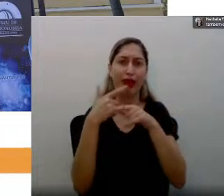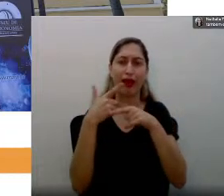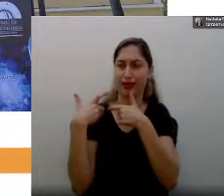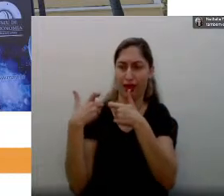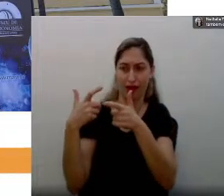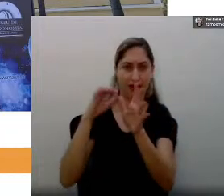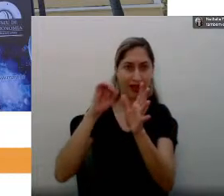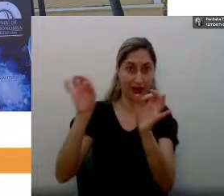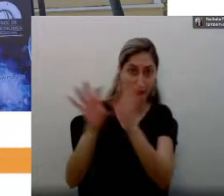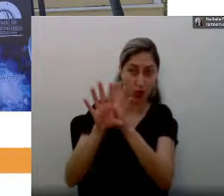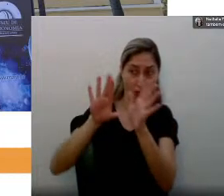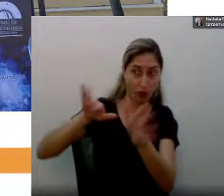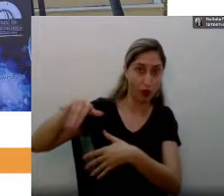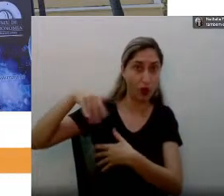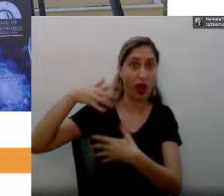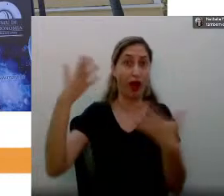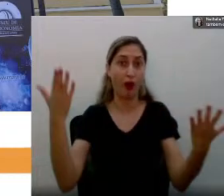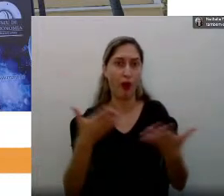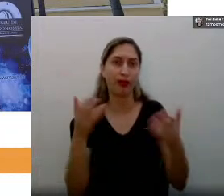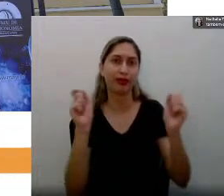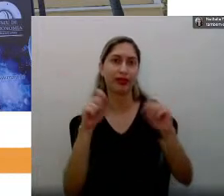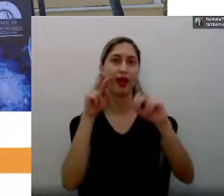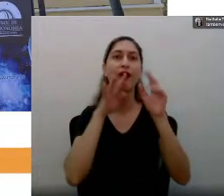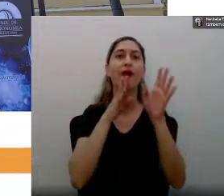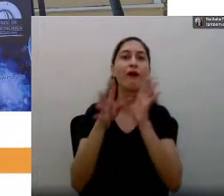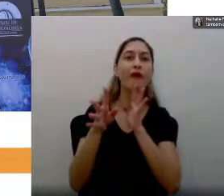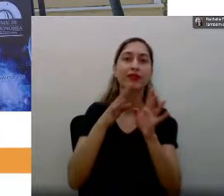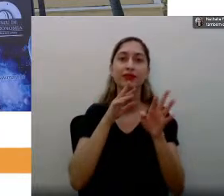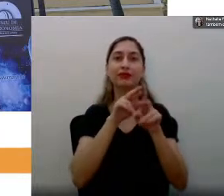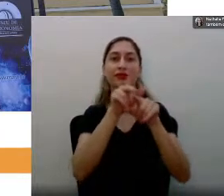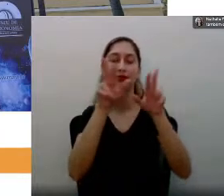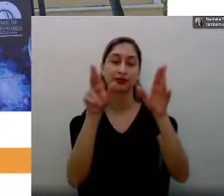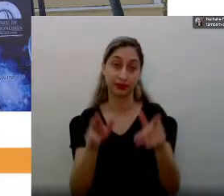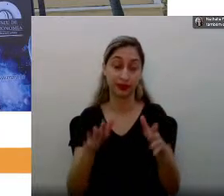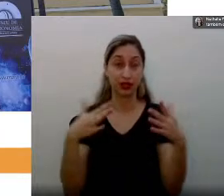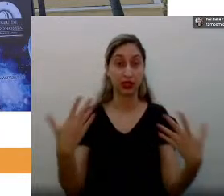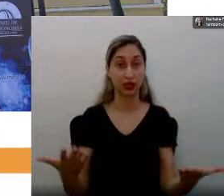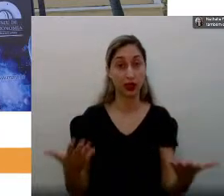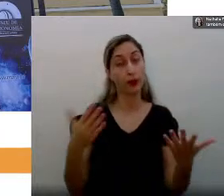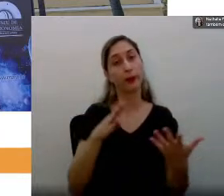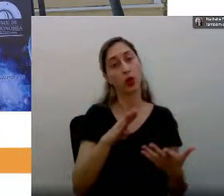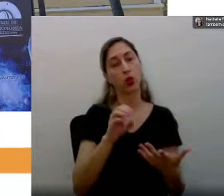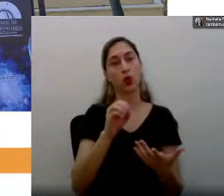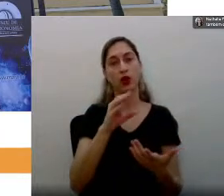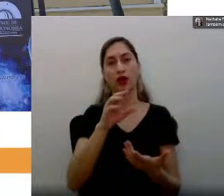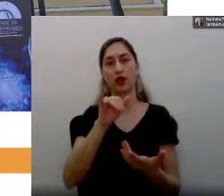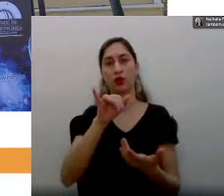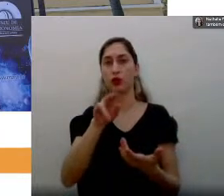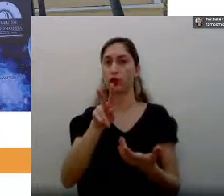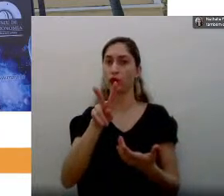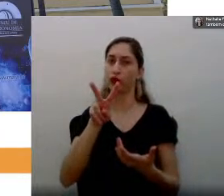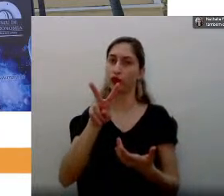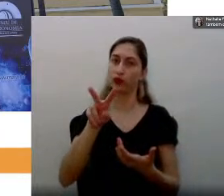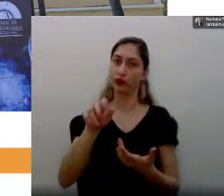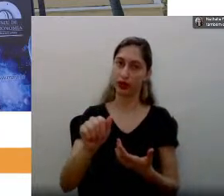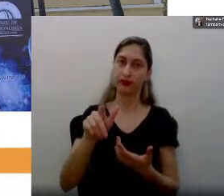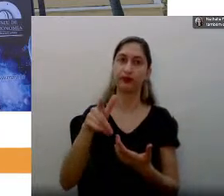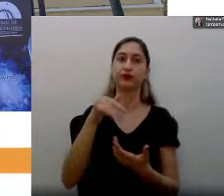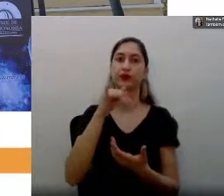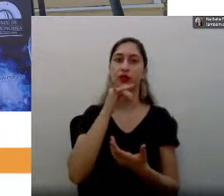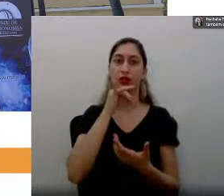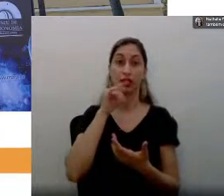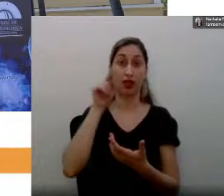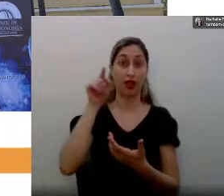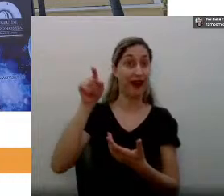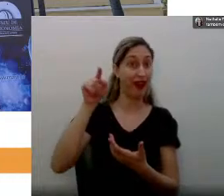Rio de Janeiro eles vão observar e lá em Bocaiúva eles também observar Então pessoal daqui do Observatório Nacional que era onde